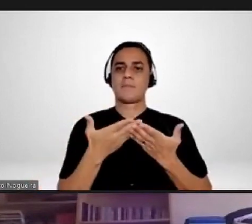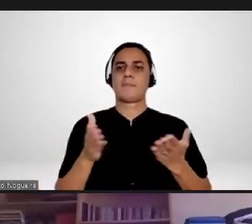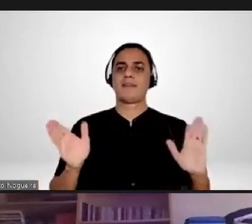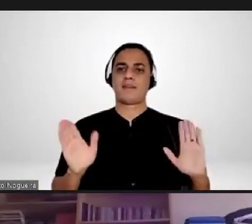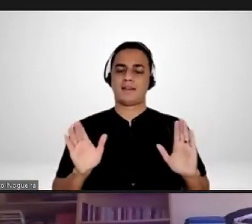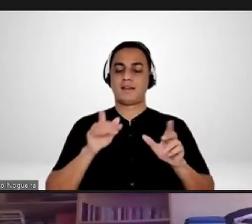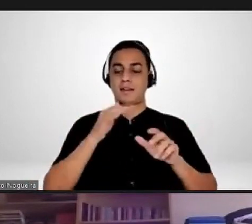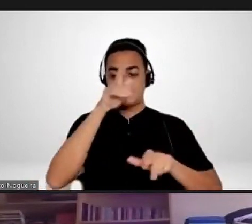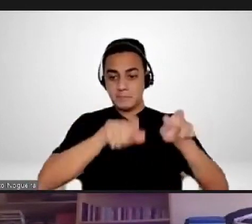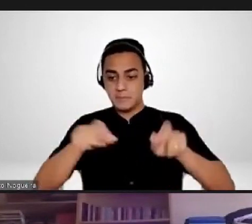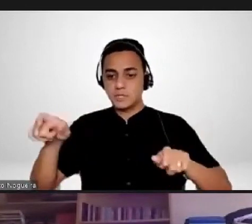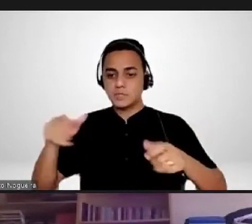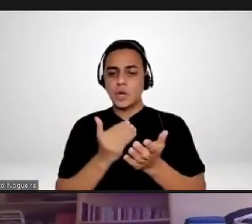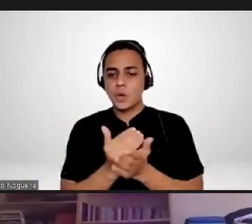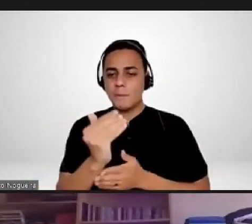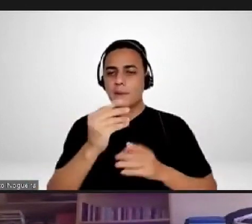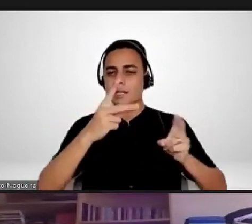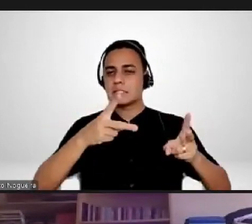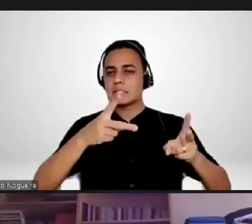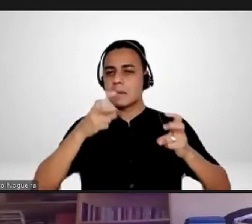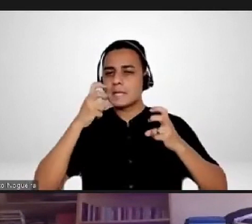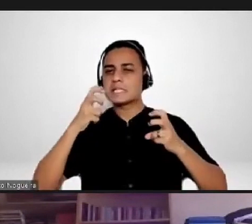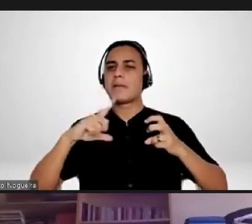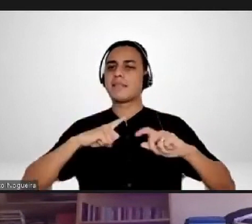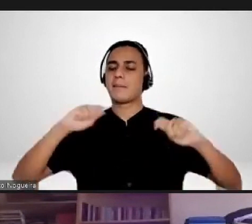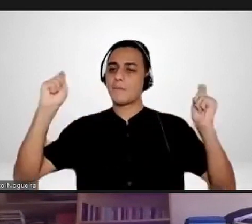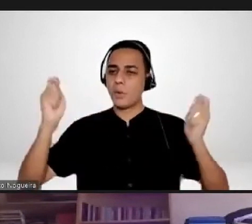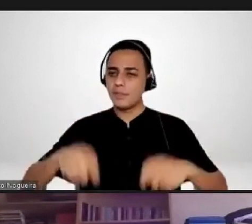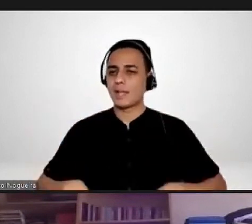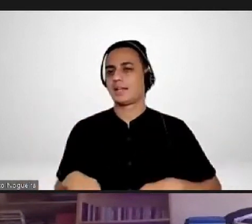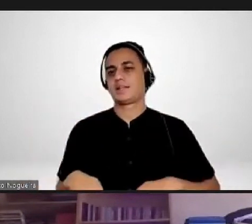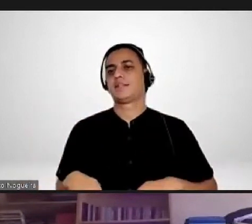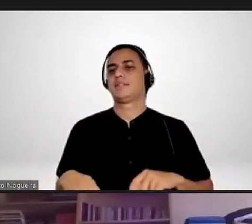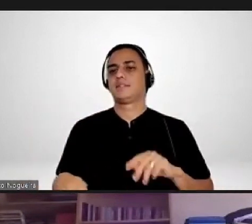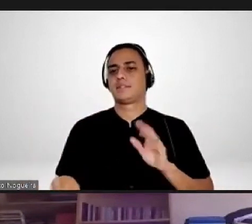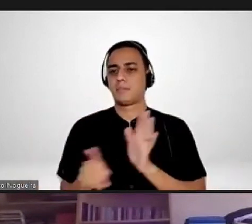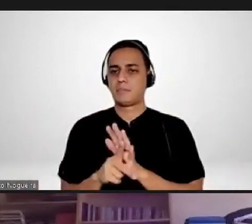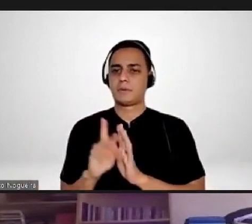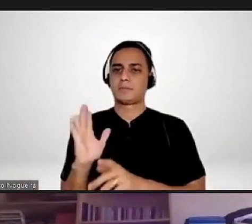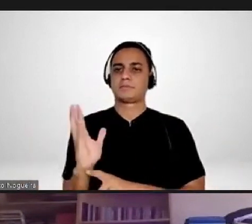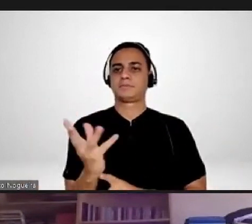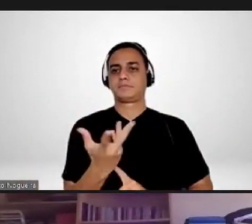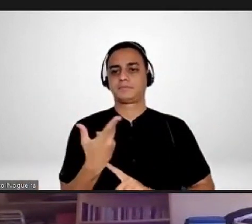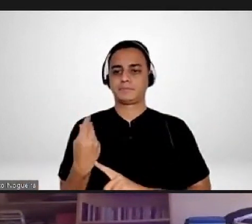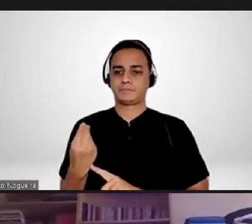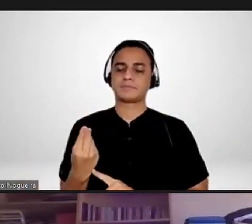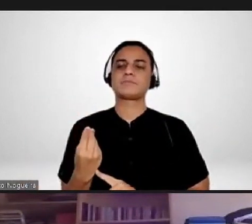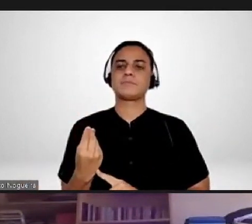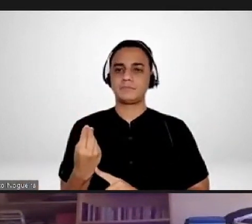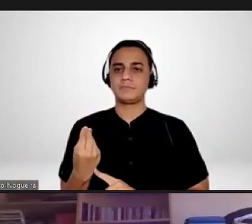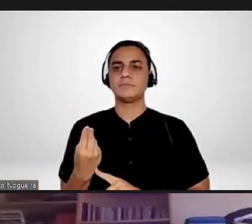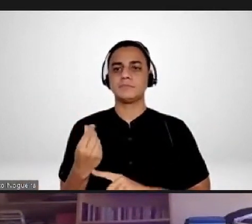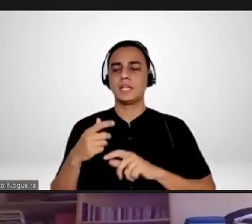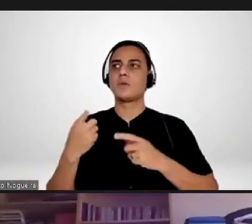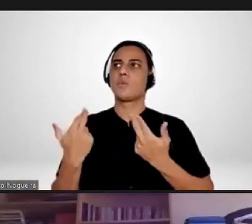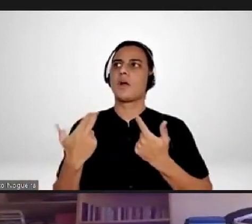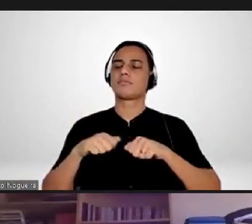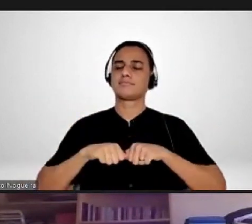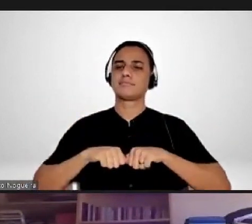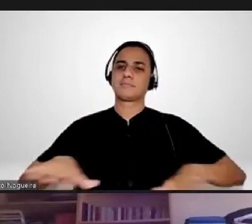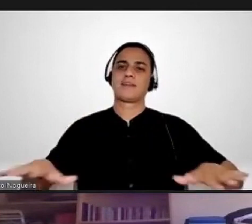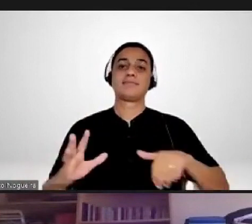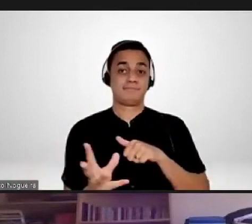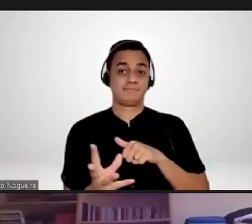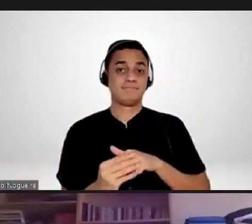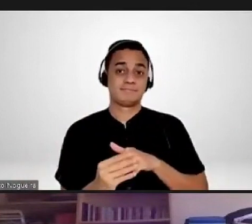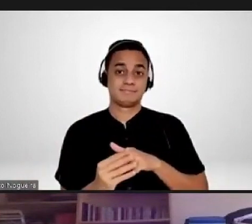a perceber a potência, a potencialidade da arte como expansão do conhecimento.